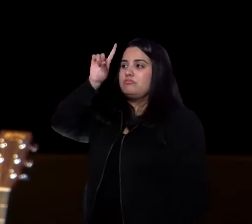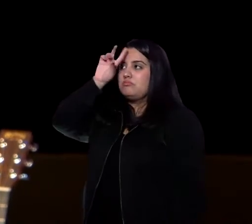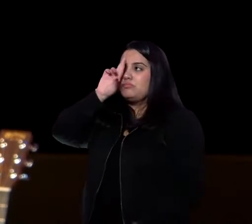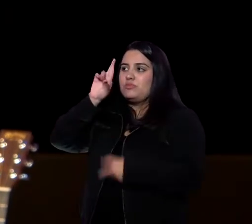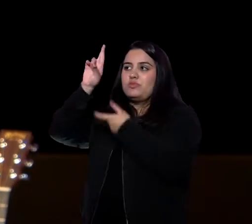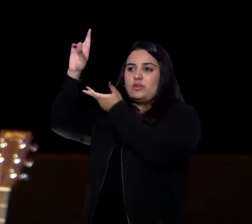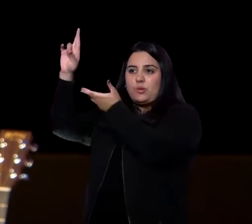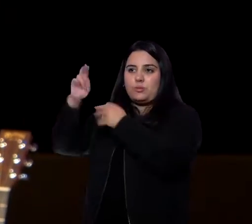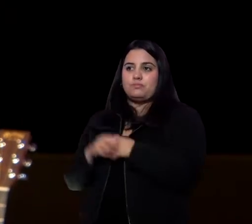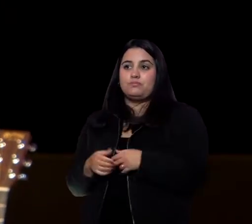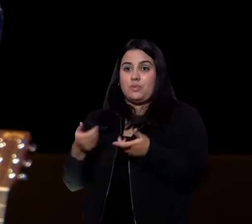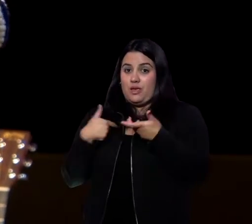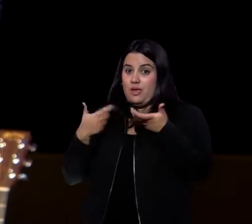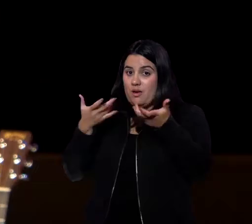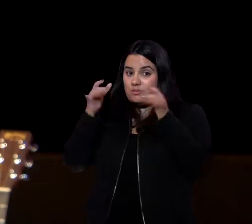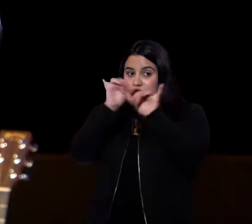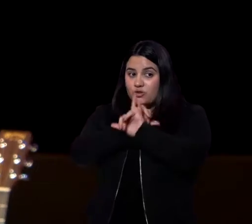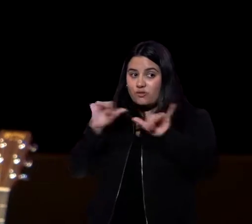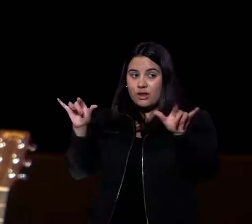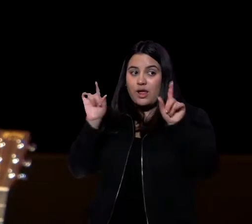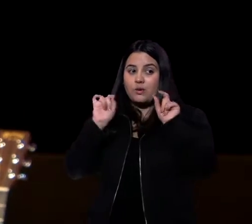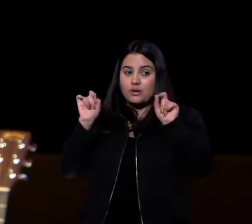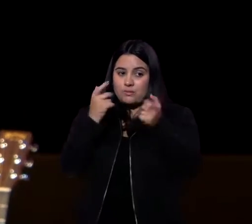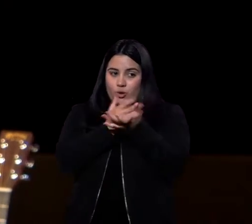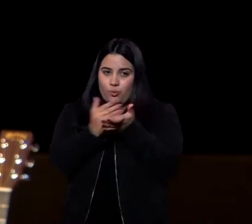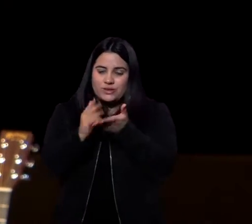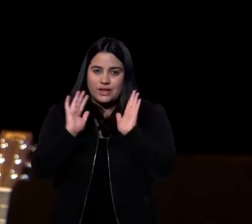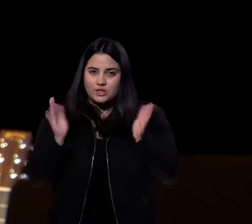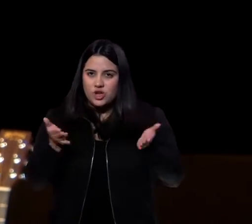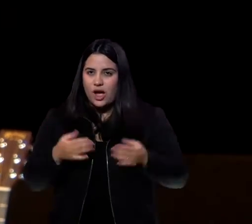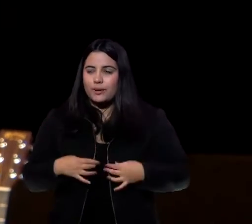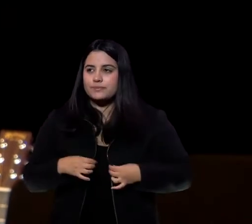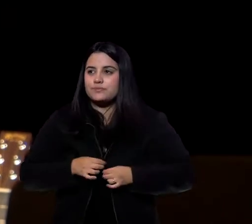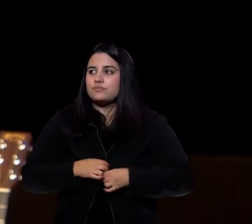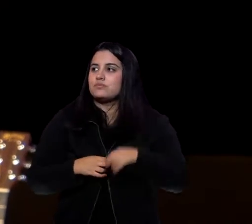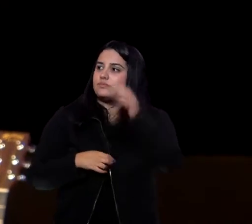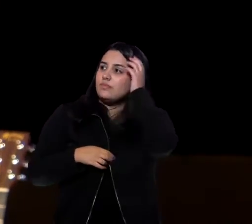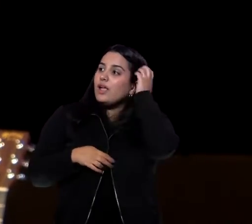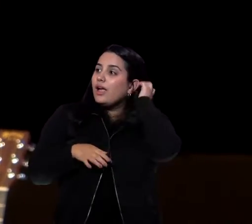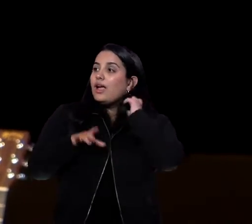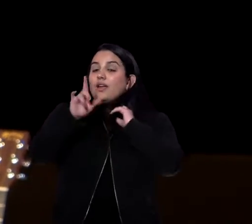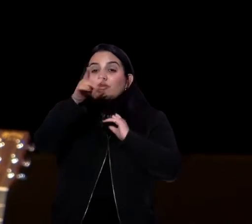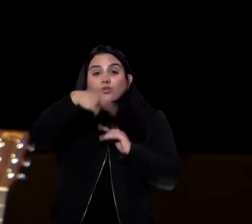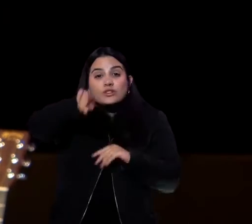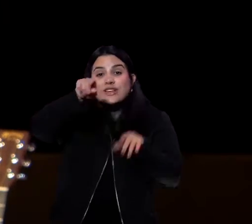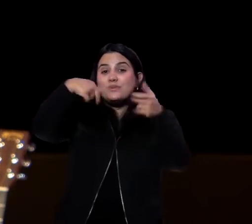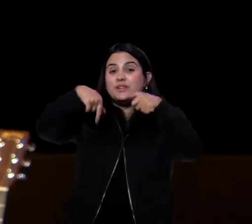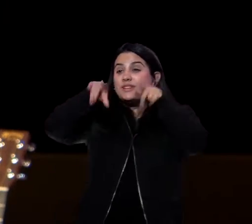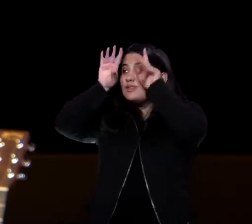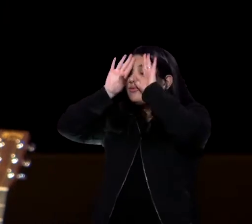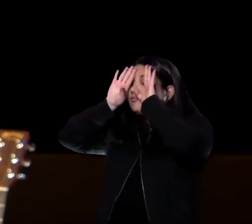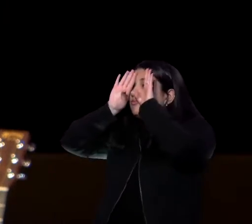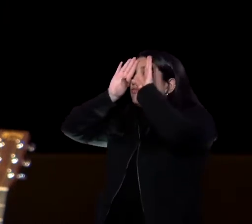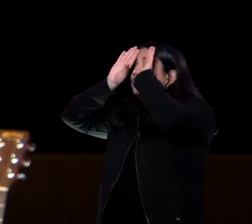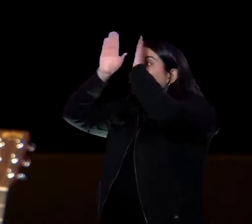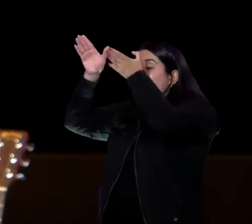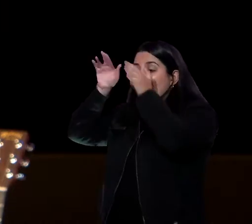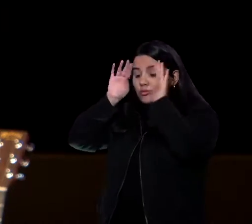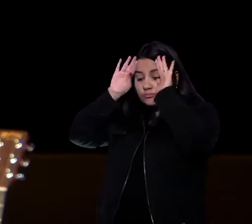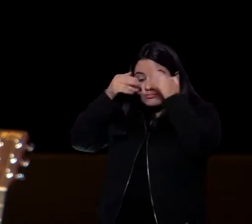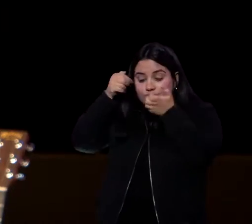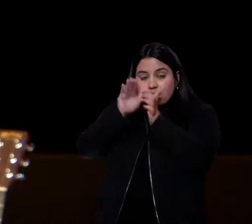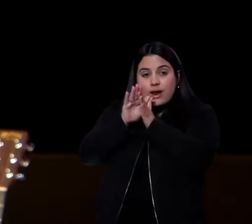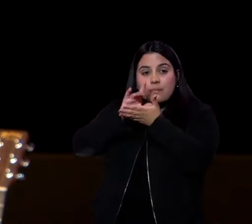O que eu quero te falar aqui para a gente começar a finalizar é: volta os teus olhos para a palavra de Deus. Volta os teus olhos para a Bíblia.